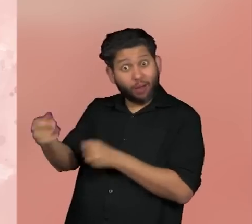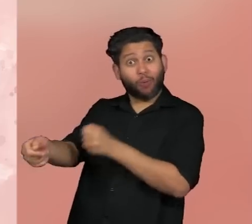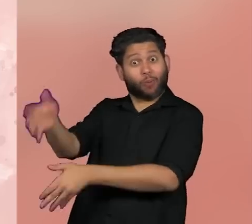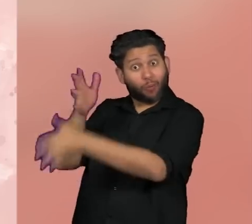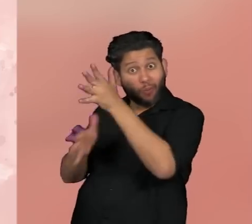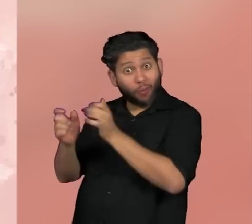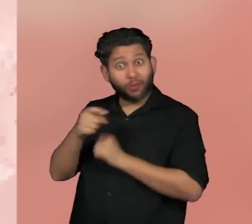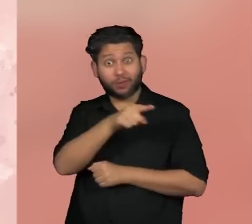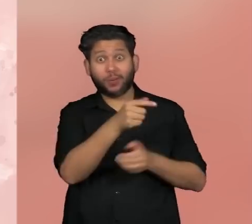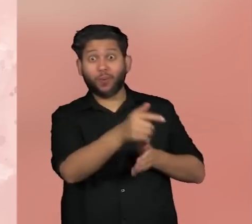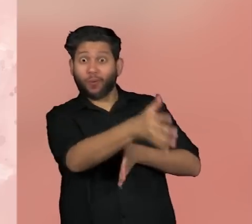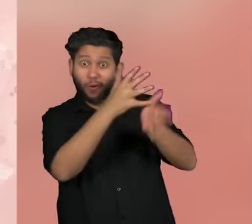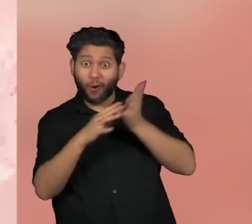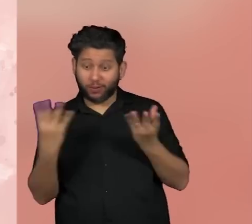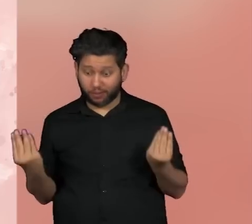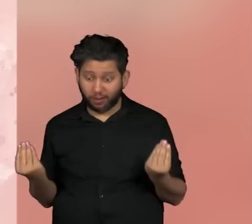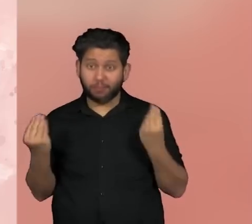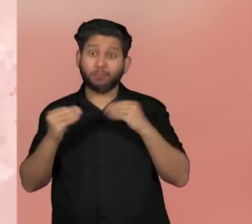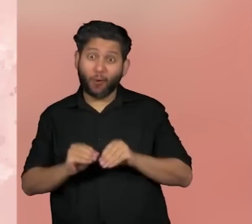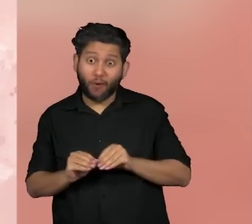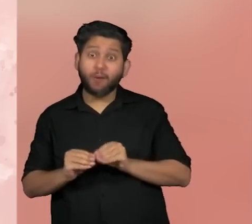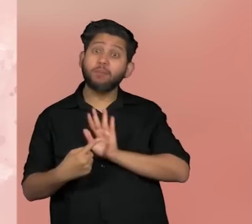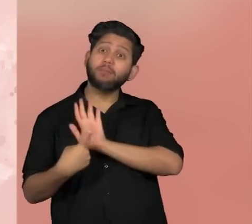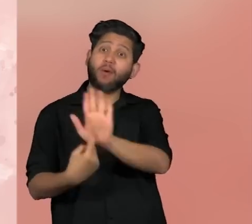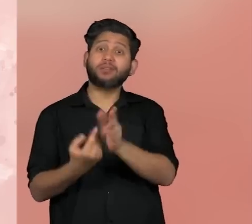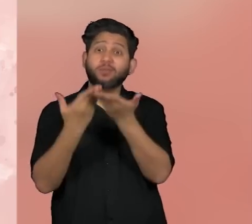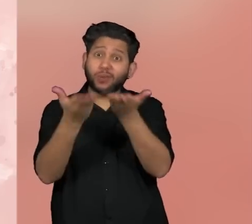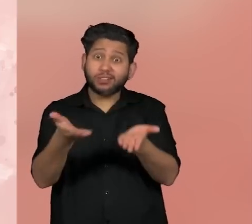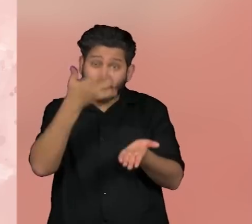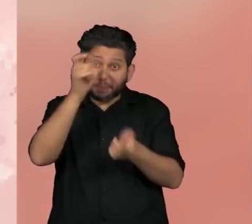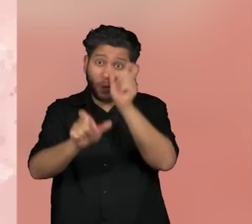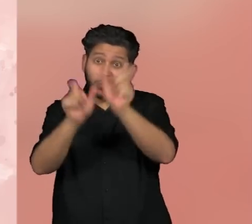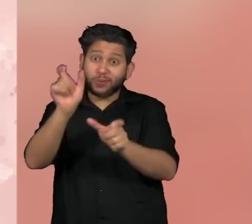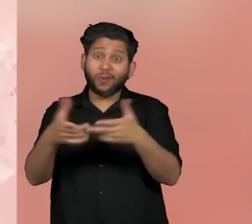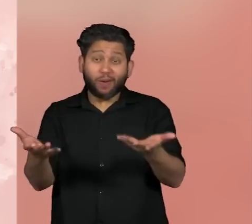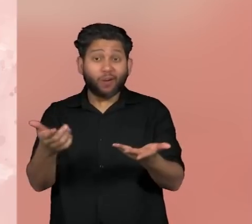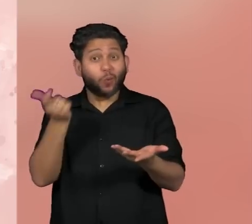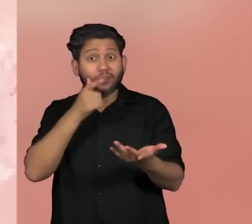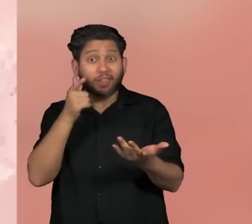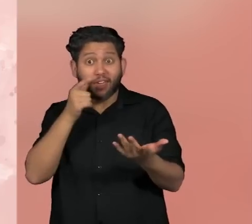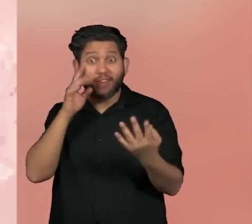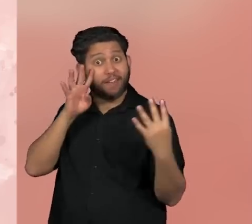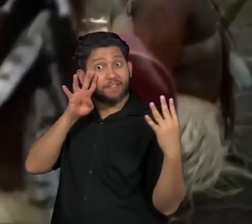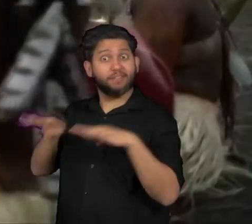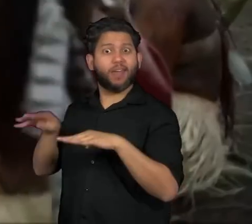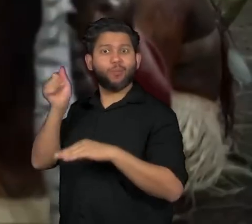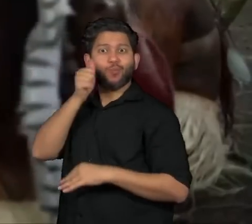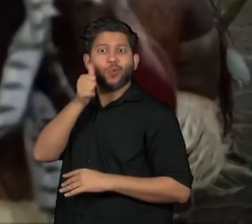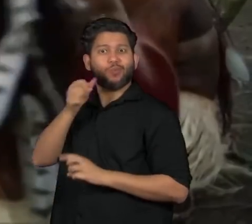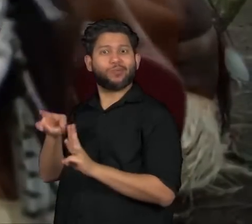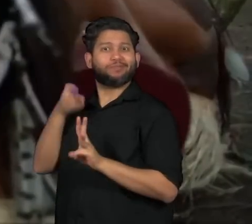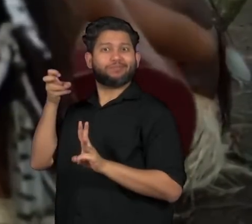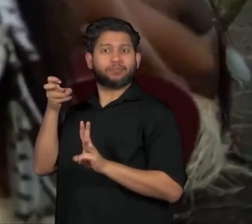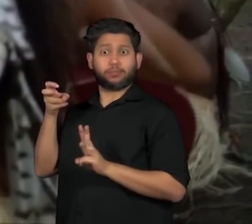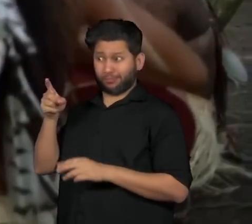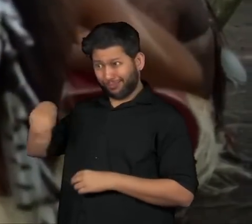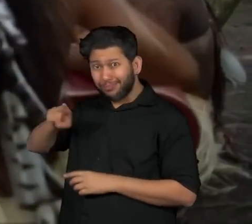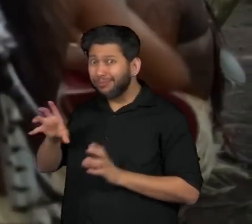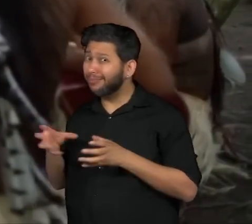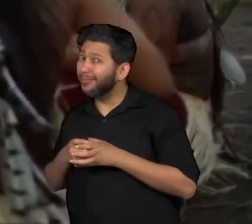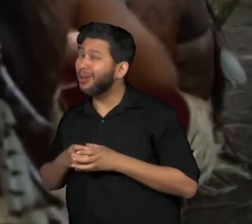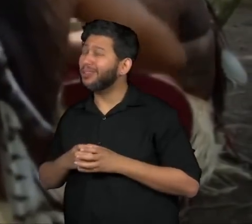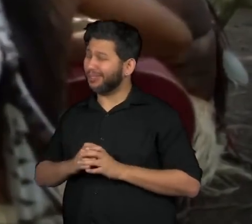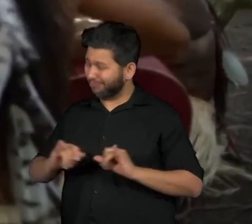brancos, pudessem escutar a nossa voz. A voz da mulher indígena, no seu texto, através da literatura, é de muita dor.